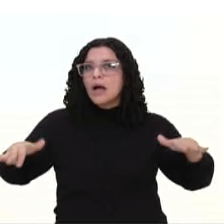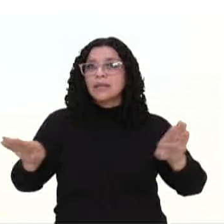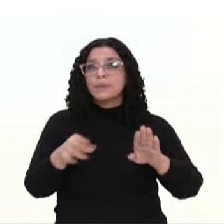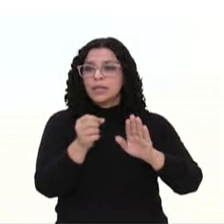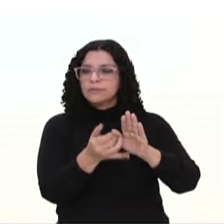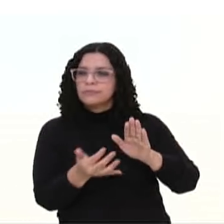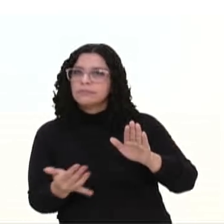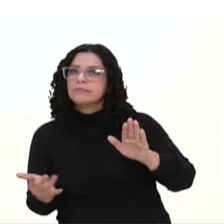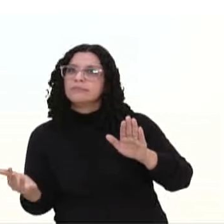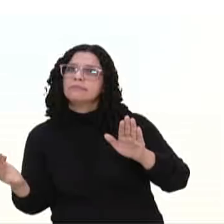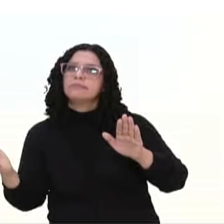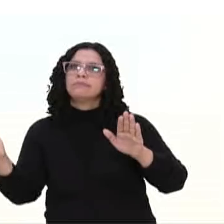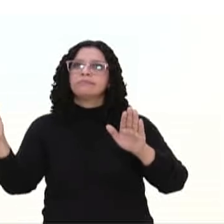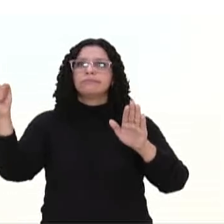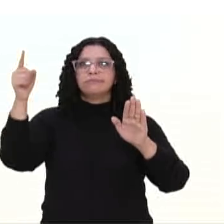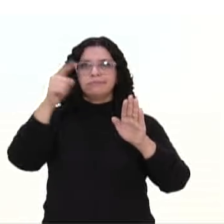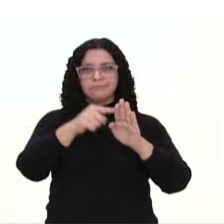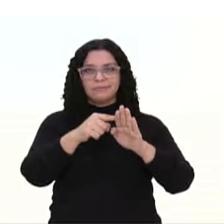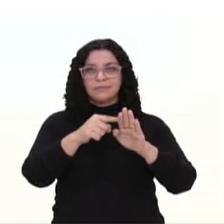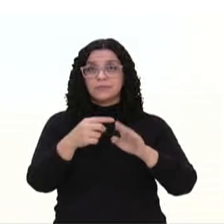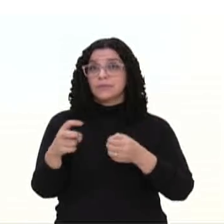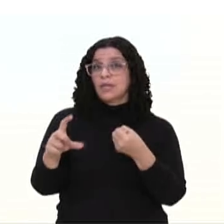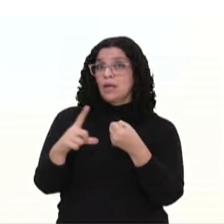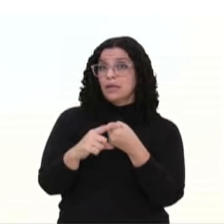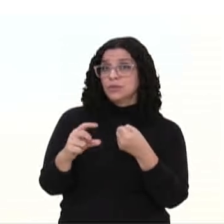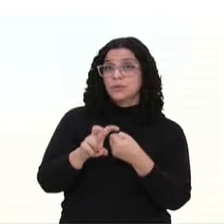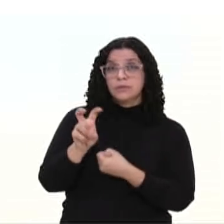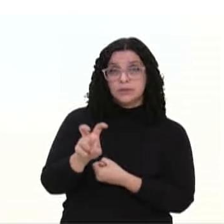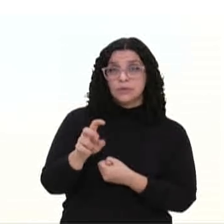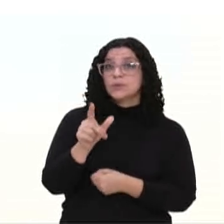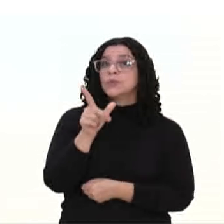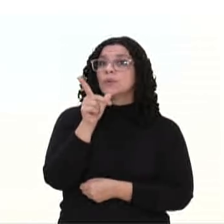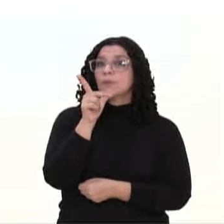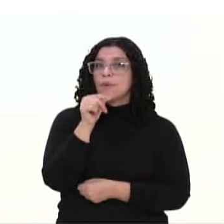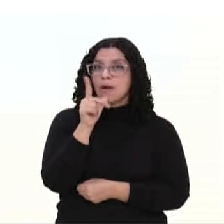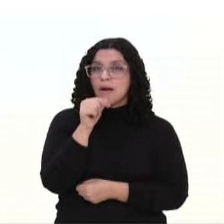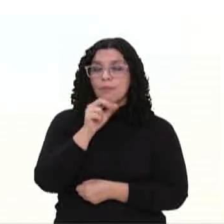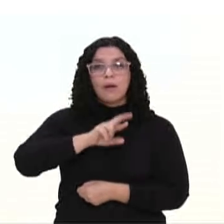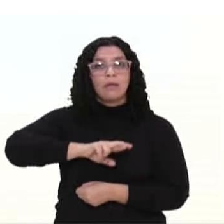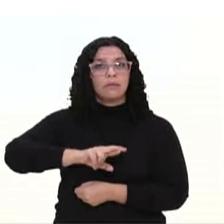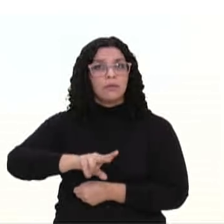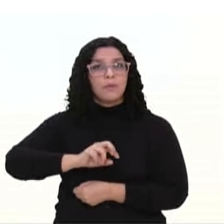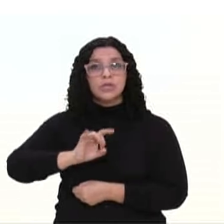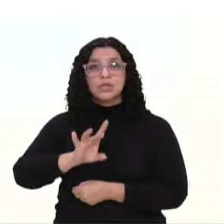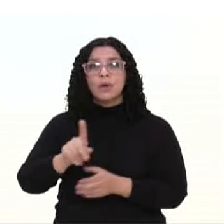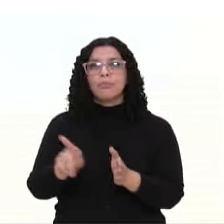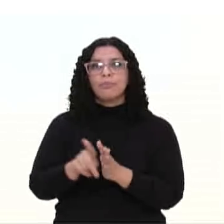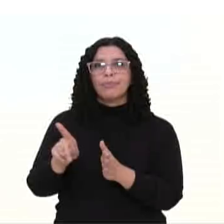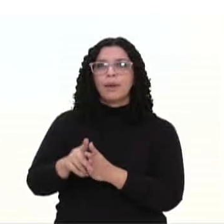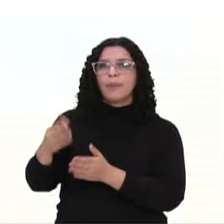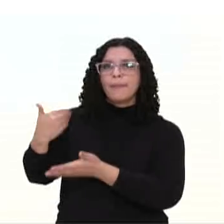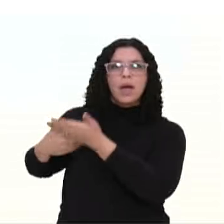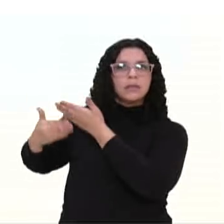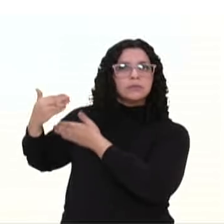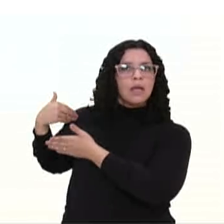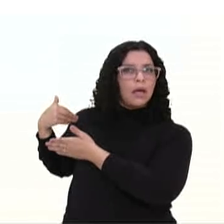ciclos começam. Artigo 5º. A água não é somente uma herança dos